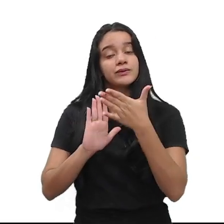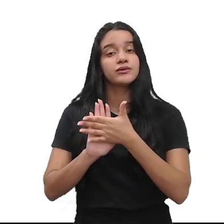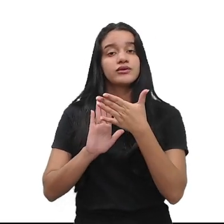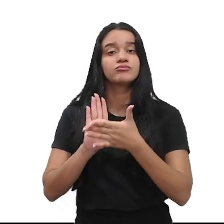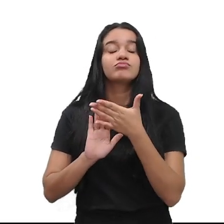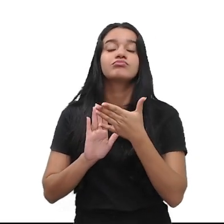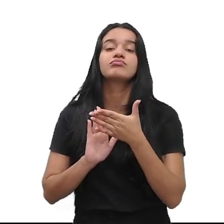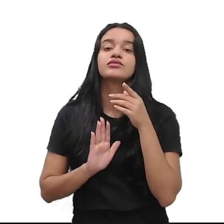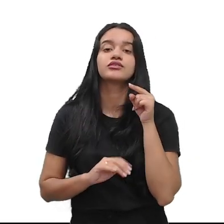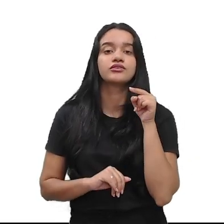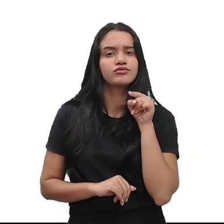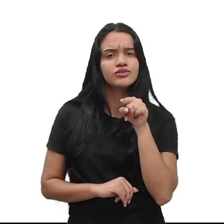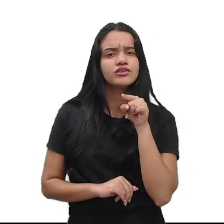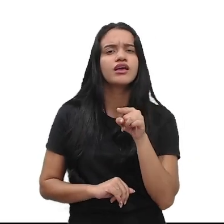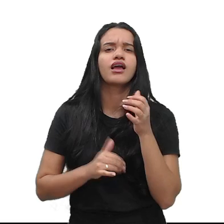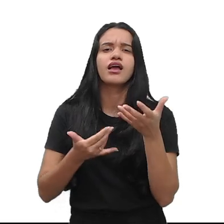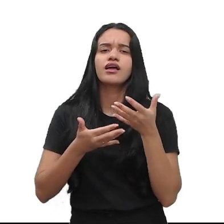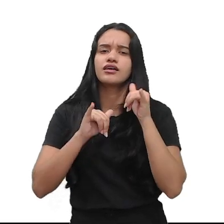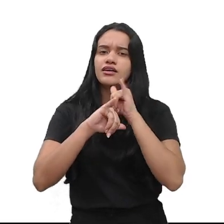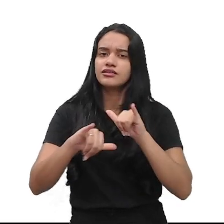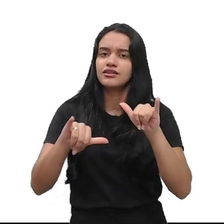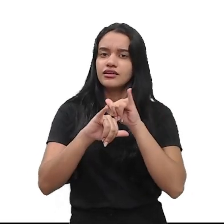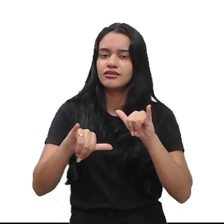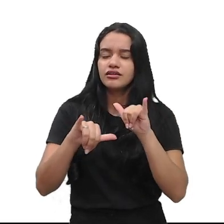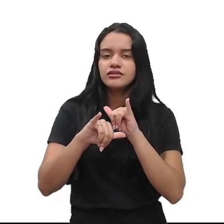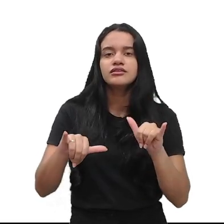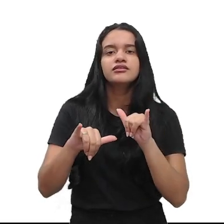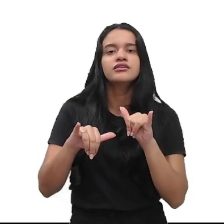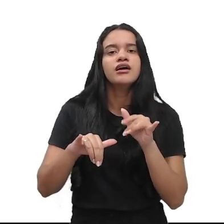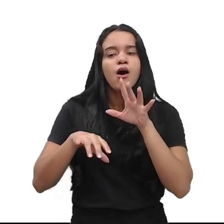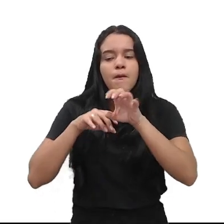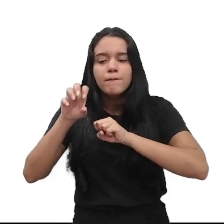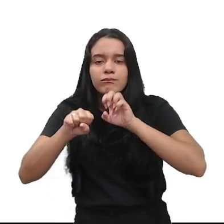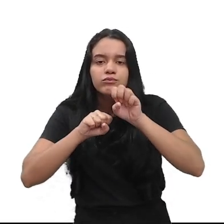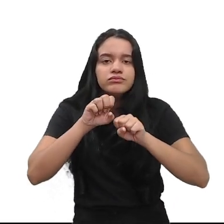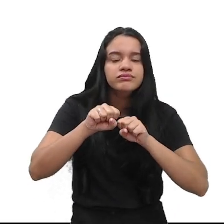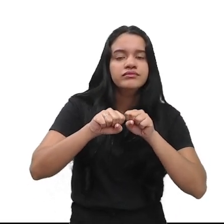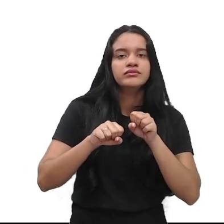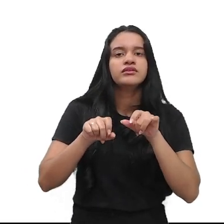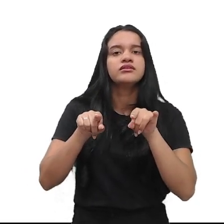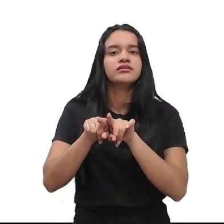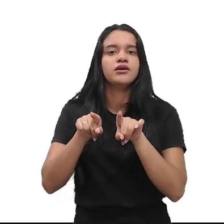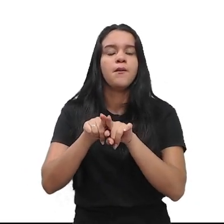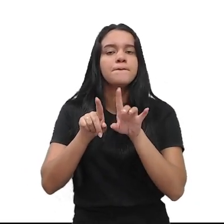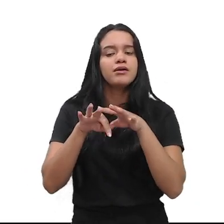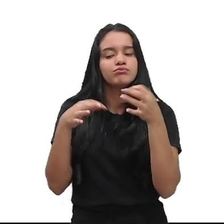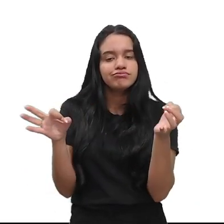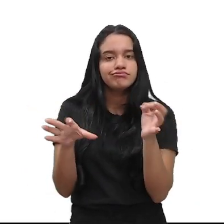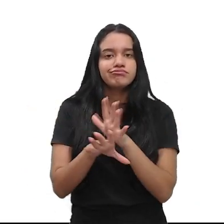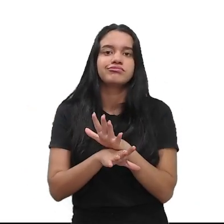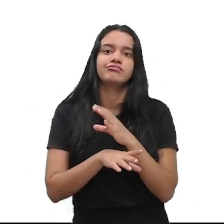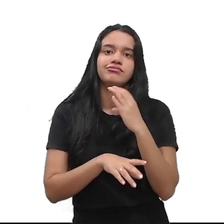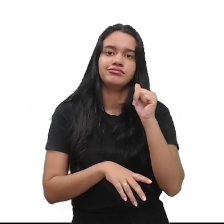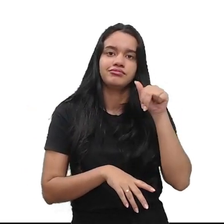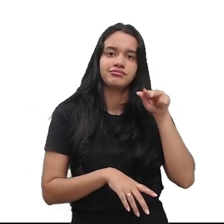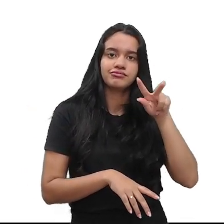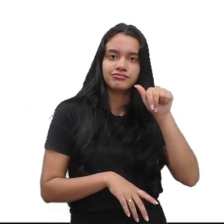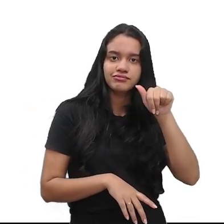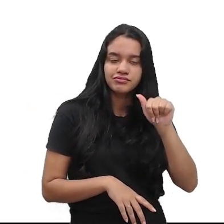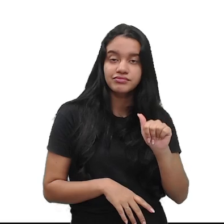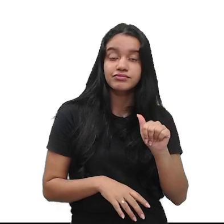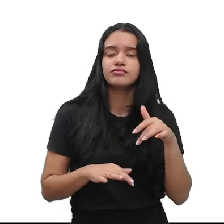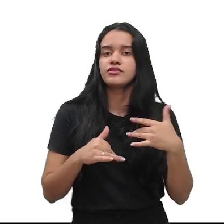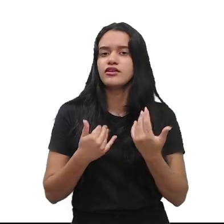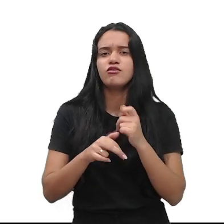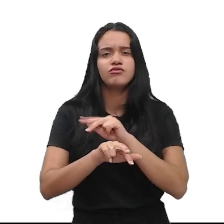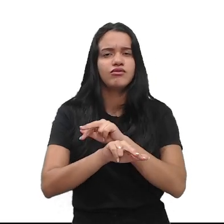você pretende divulgar aquela arte. Vai explorar os templates que já vêm prontos no Canva. Ele oferece vários